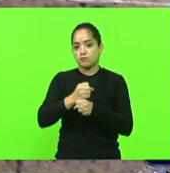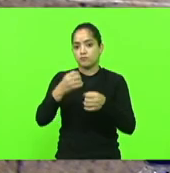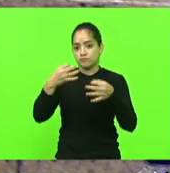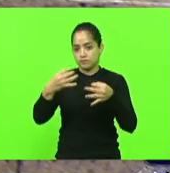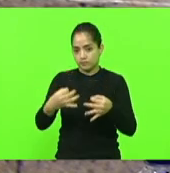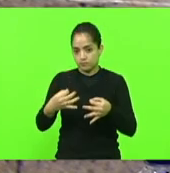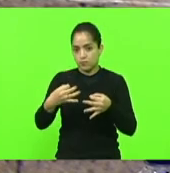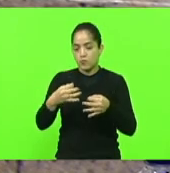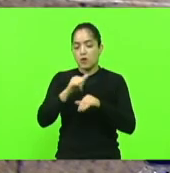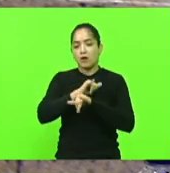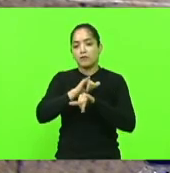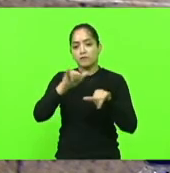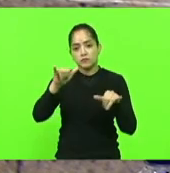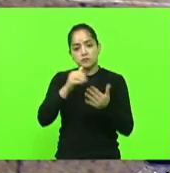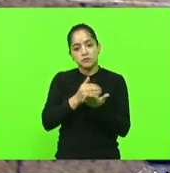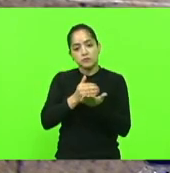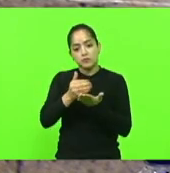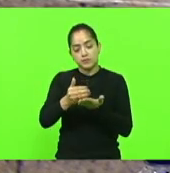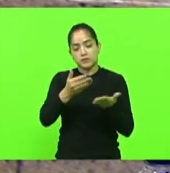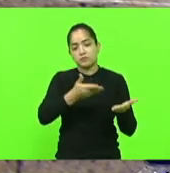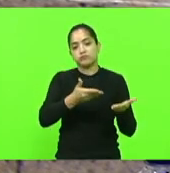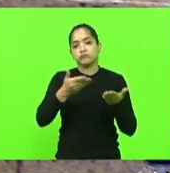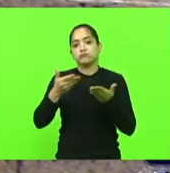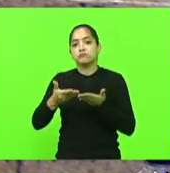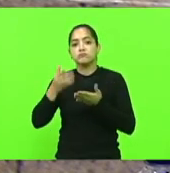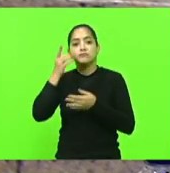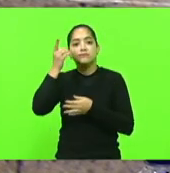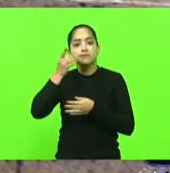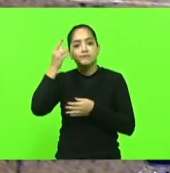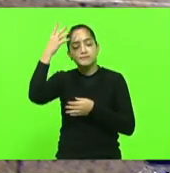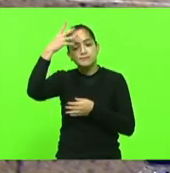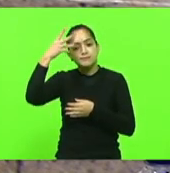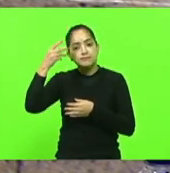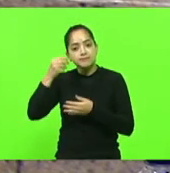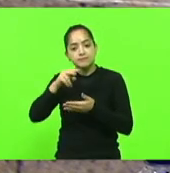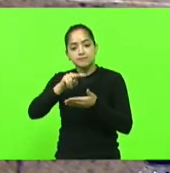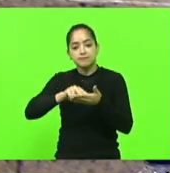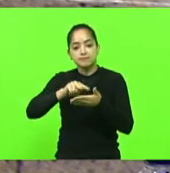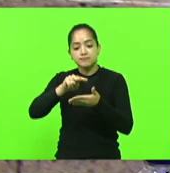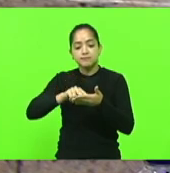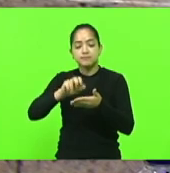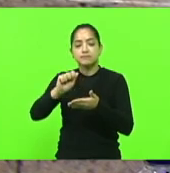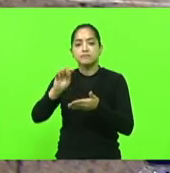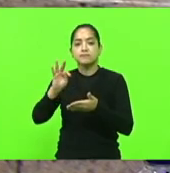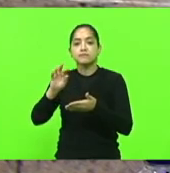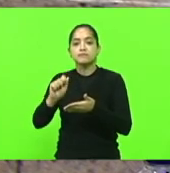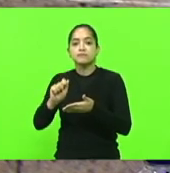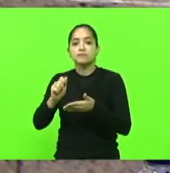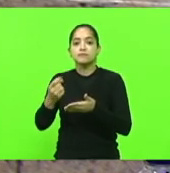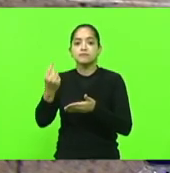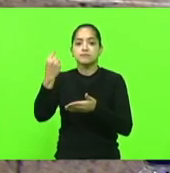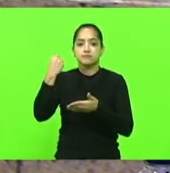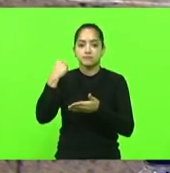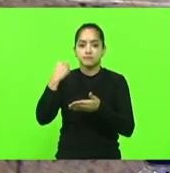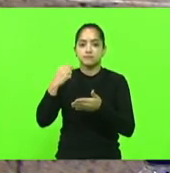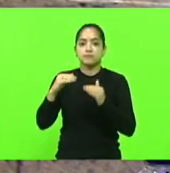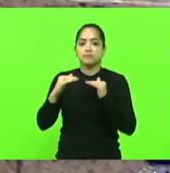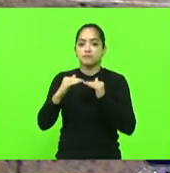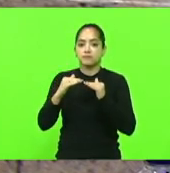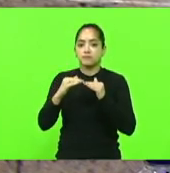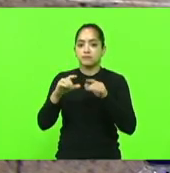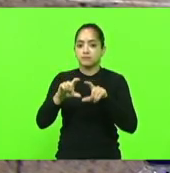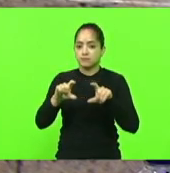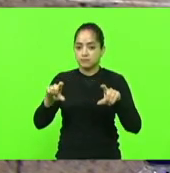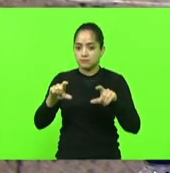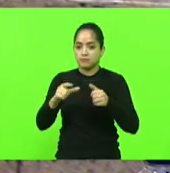presidente declarou aberto os trabalhos e convidou a senhora deputada Luciane Carminati para, como secretária ad hoc, proceder à leitura da ata da sessão anterior, que, em consonância com o parágrafo do